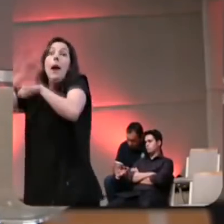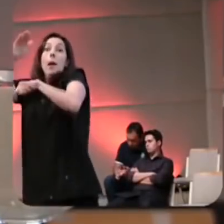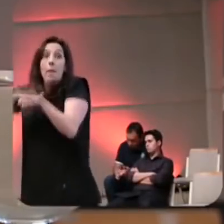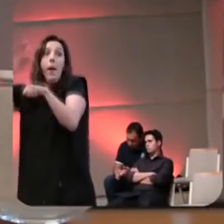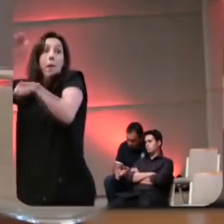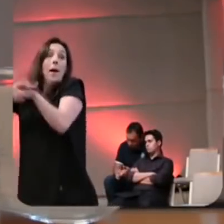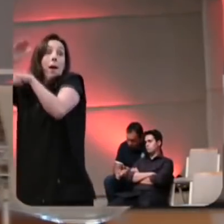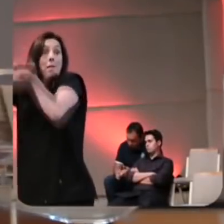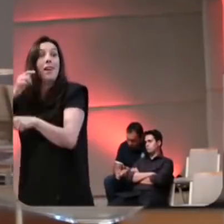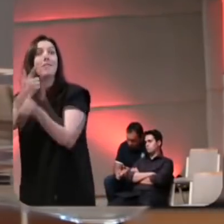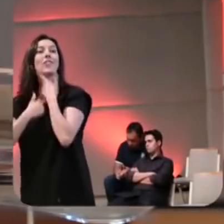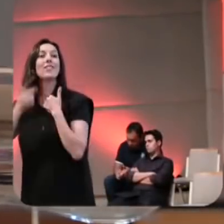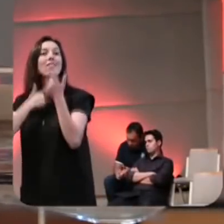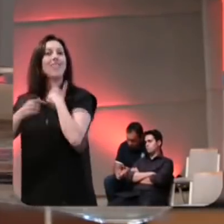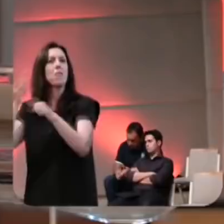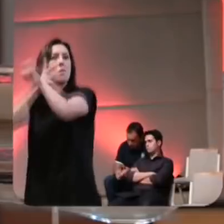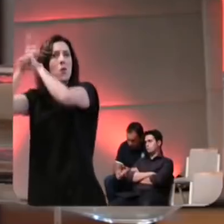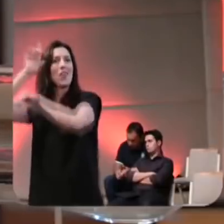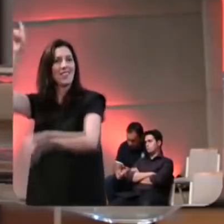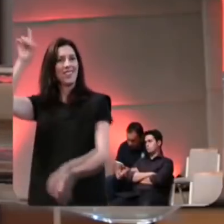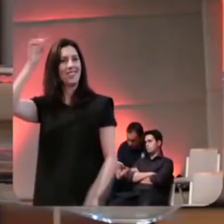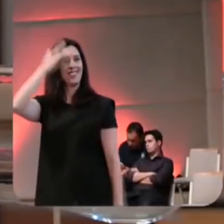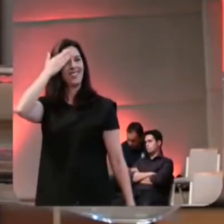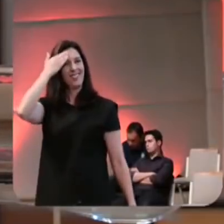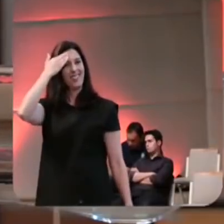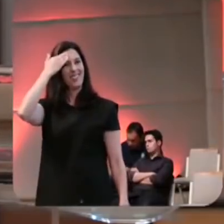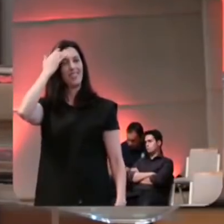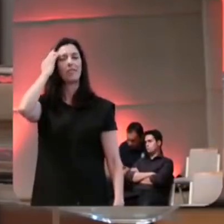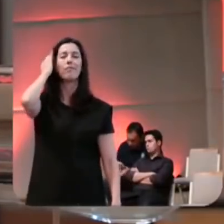Eu conheço muita gente que vive com